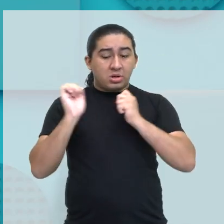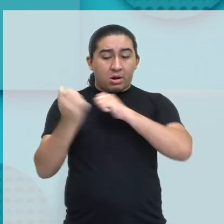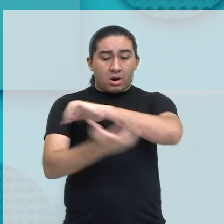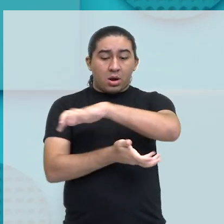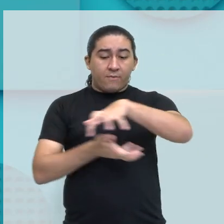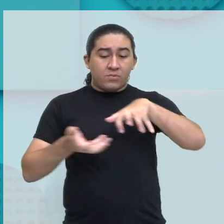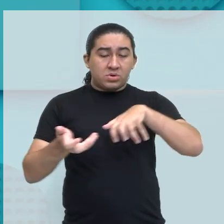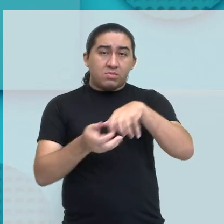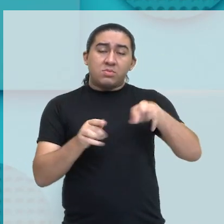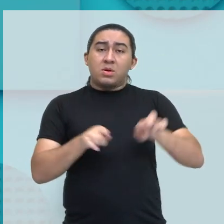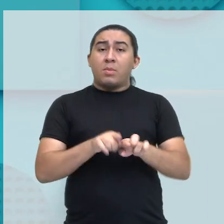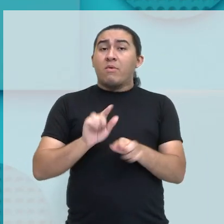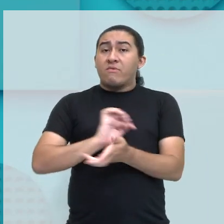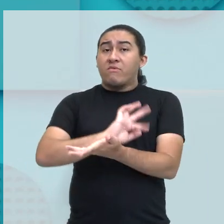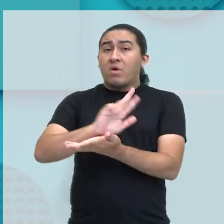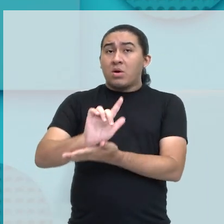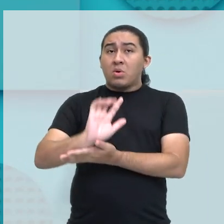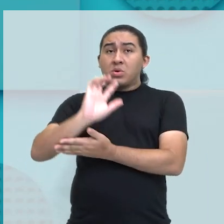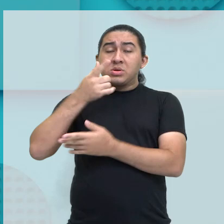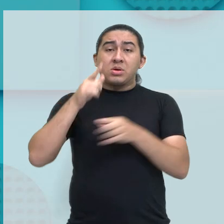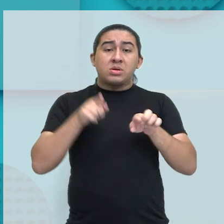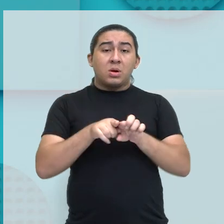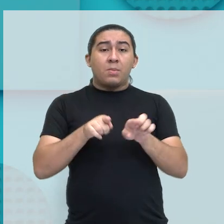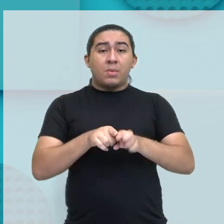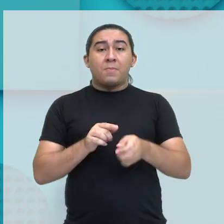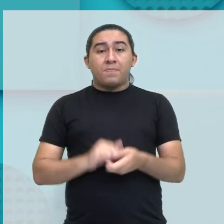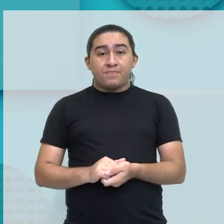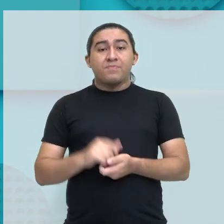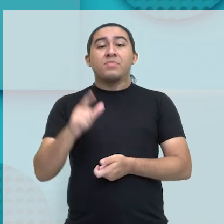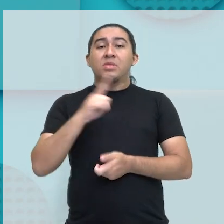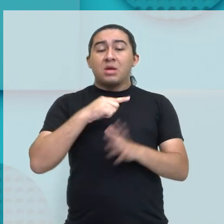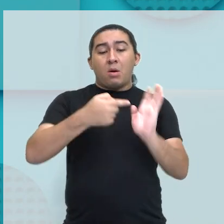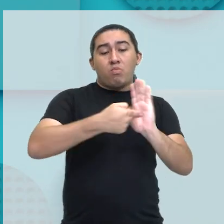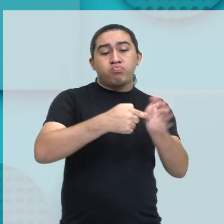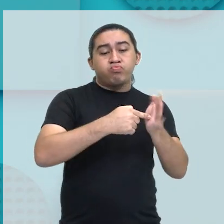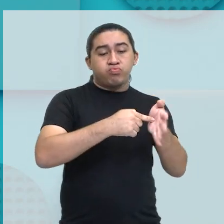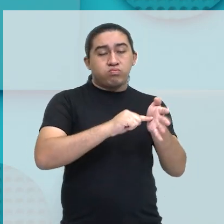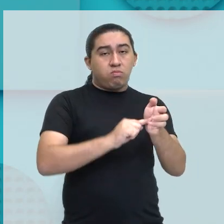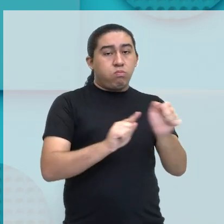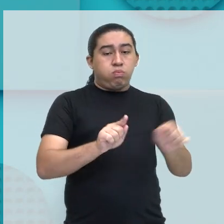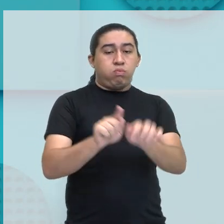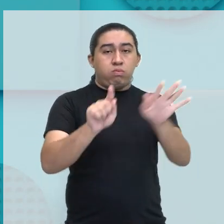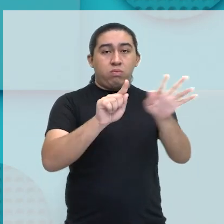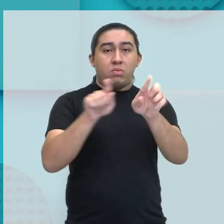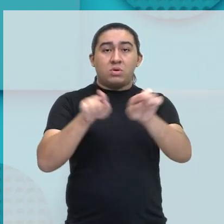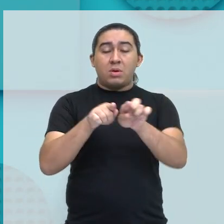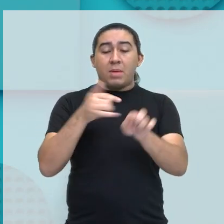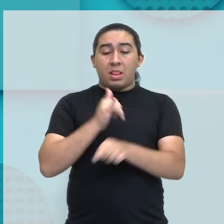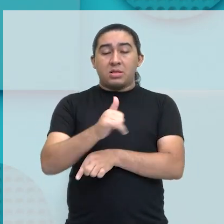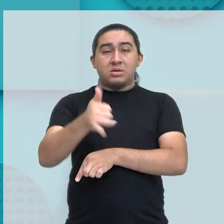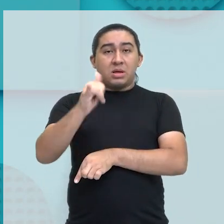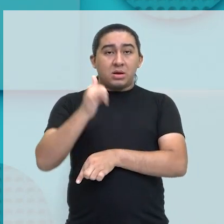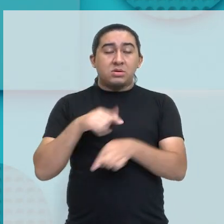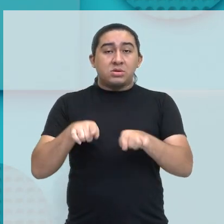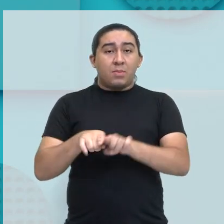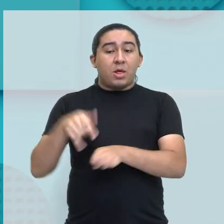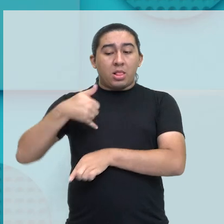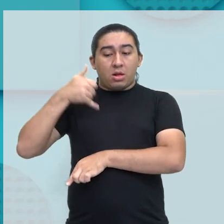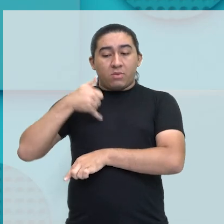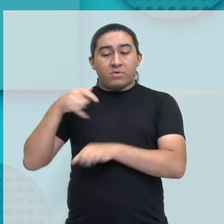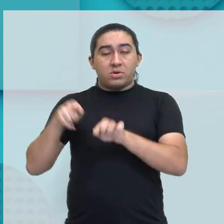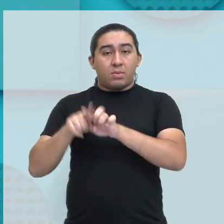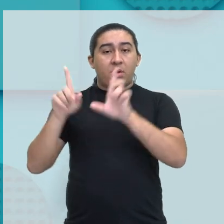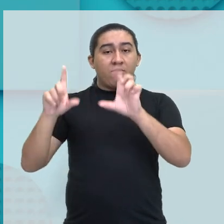vários eventos, a invenção da máquina a vapor, a eletricidade, o telefone e a fotografia.